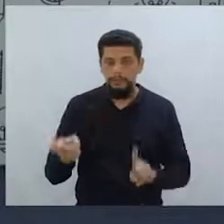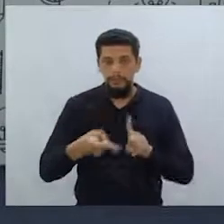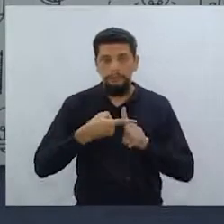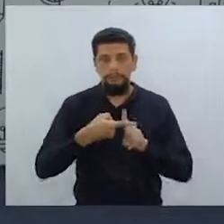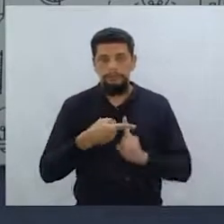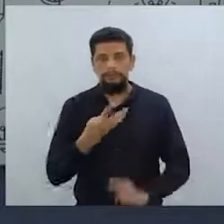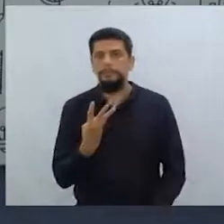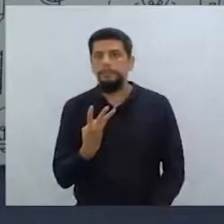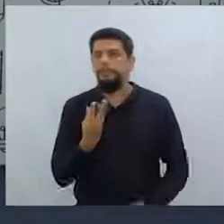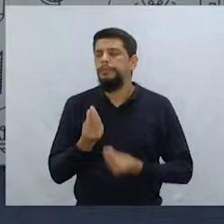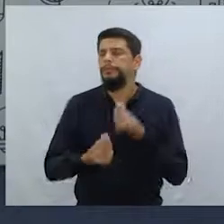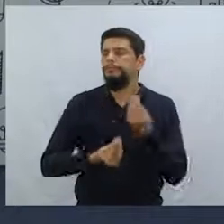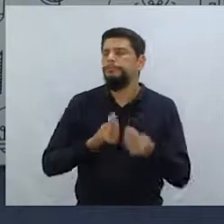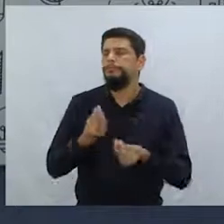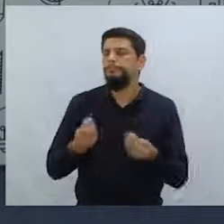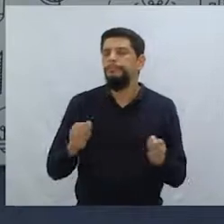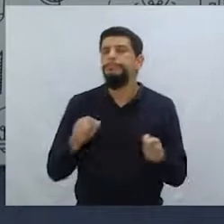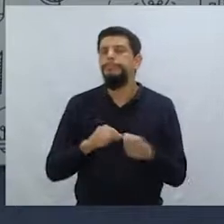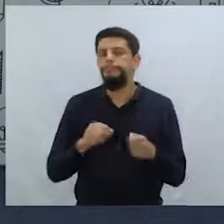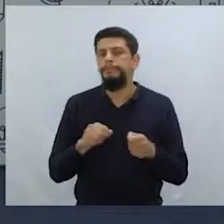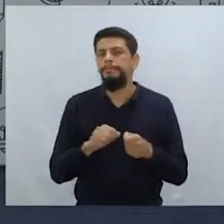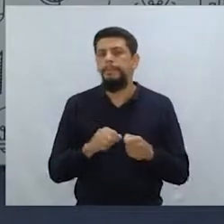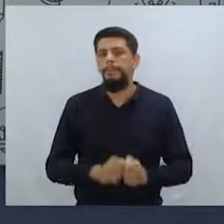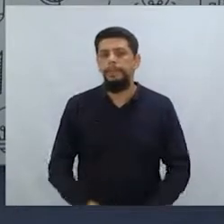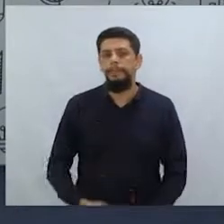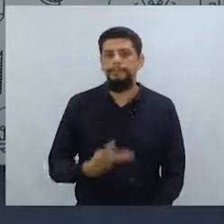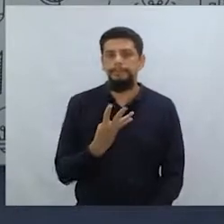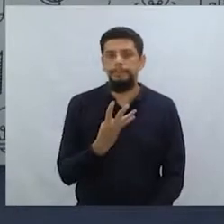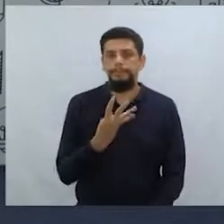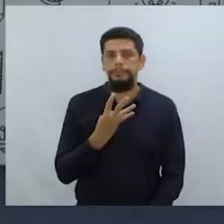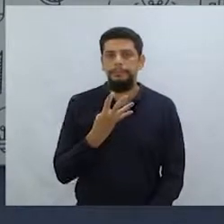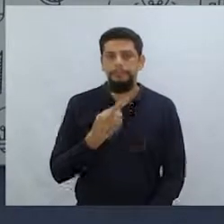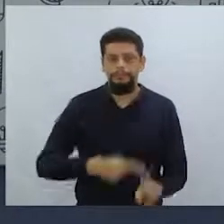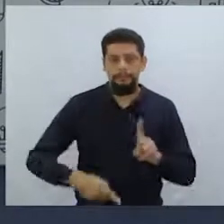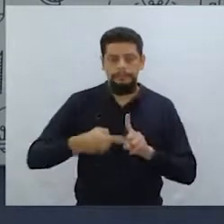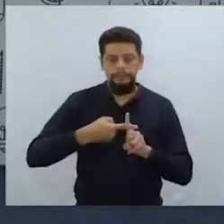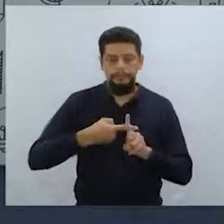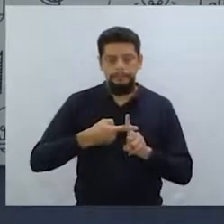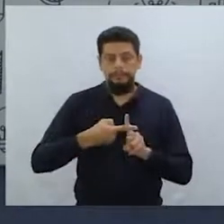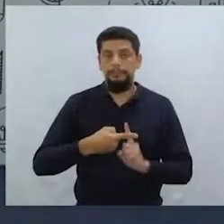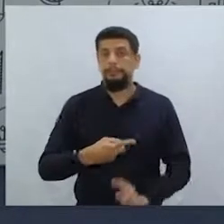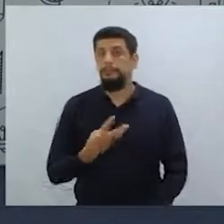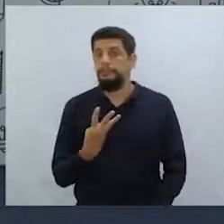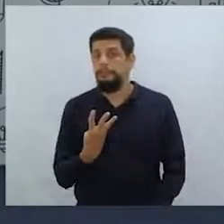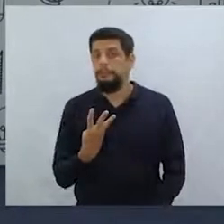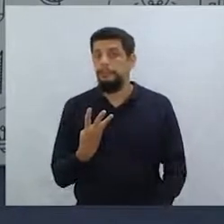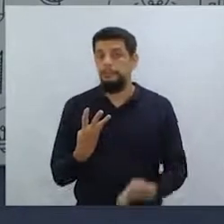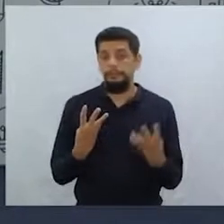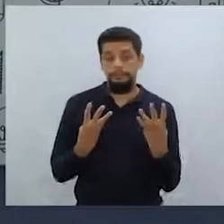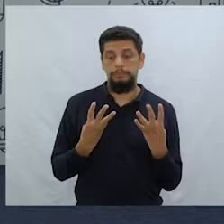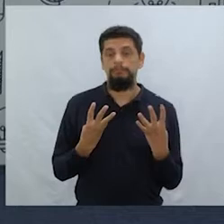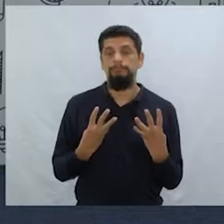3. Como é que eu vou fazer? 4 mais 3.